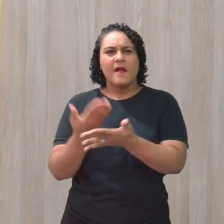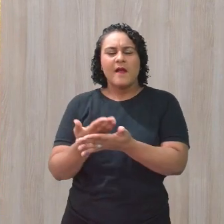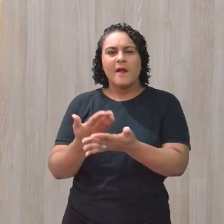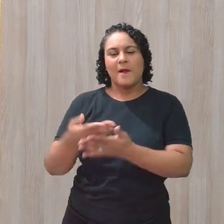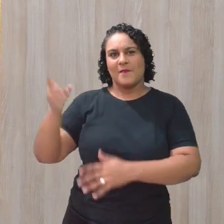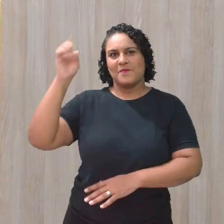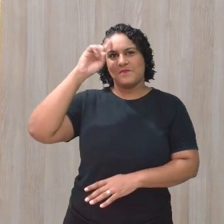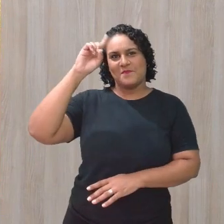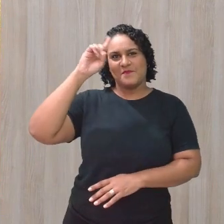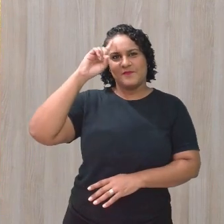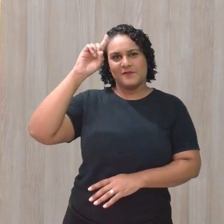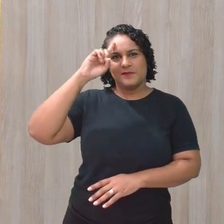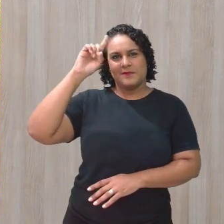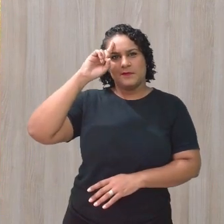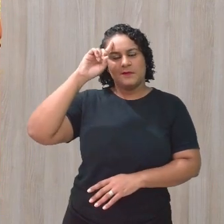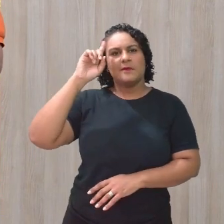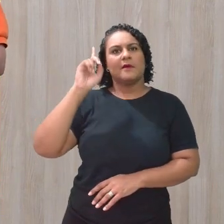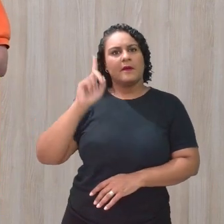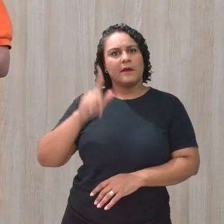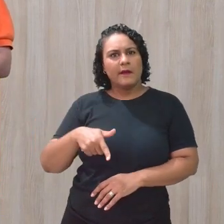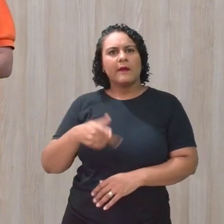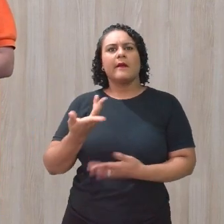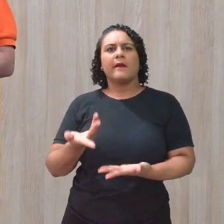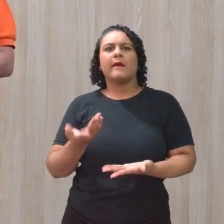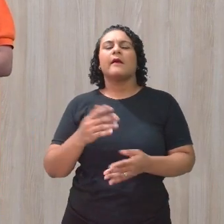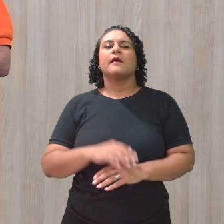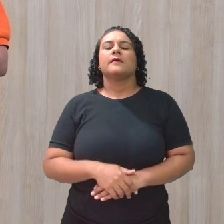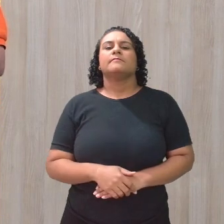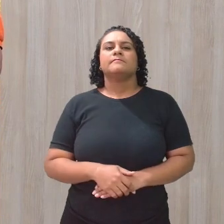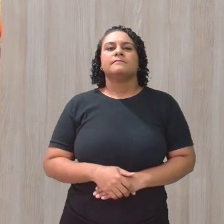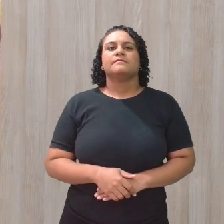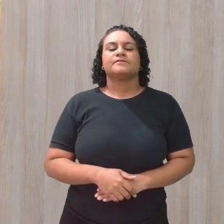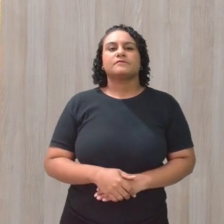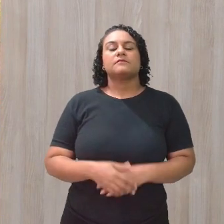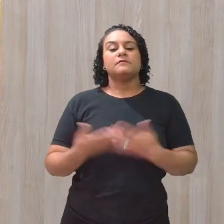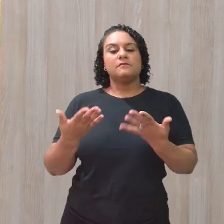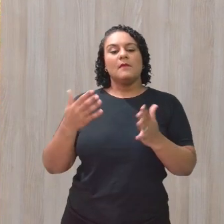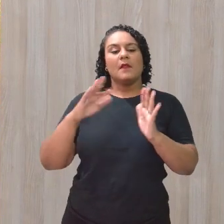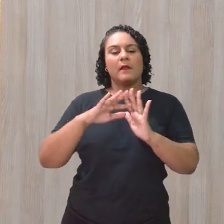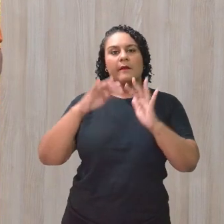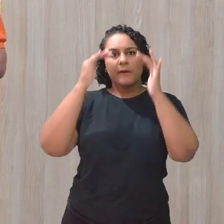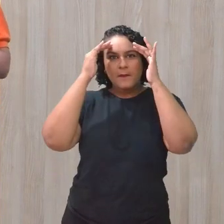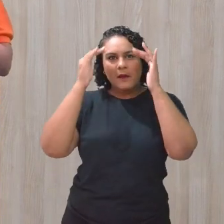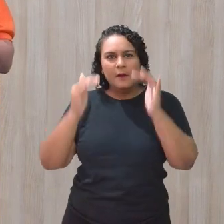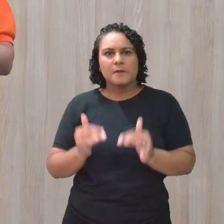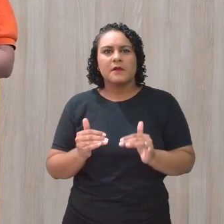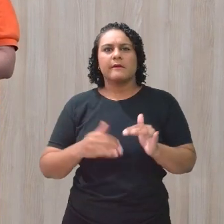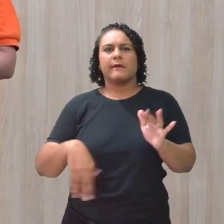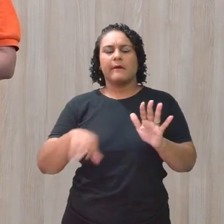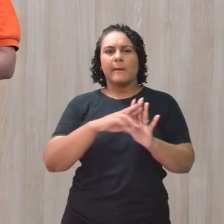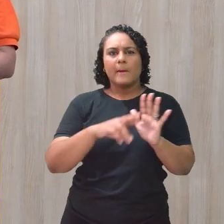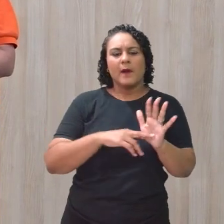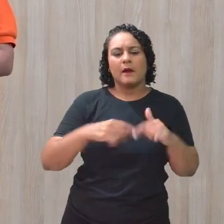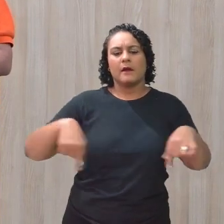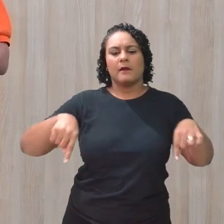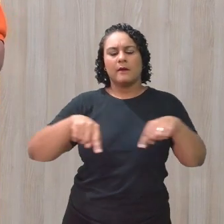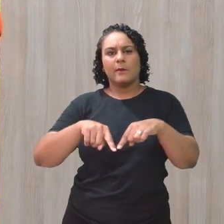dia, que é seguir a orientação do professor, do chão da escola e